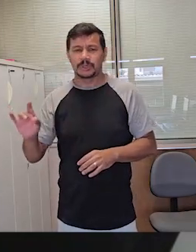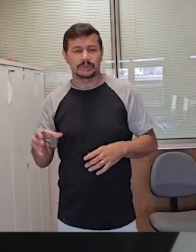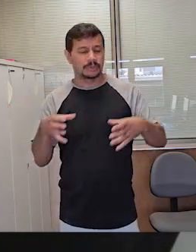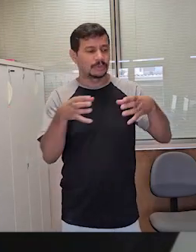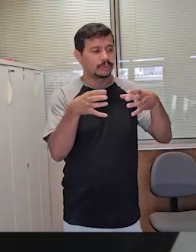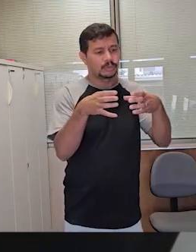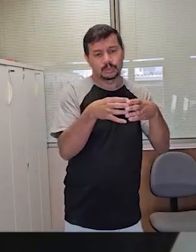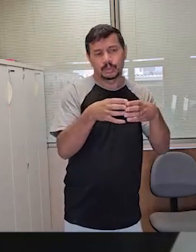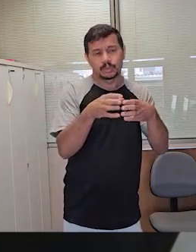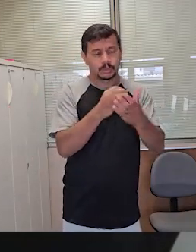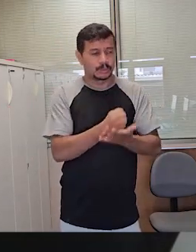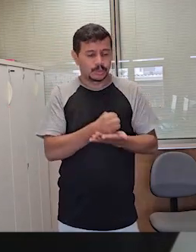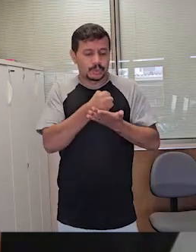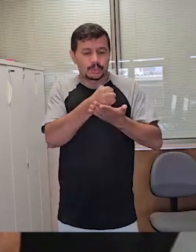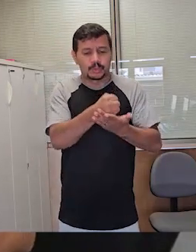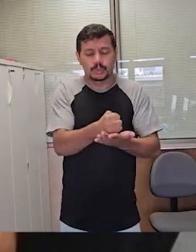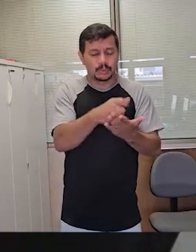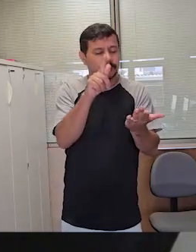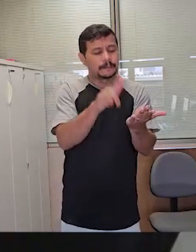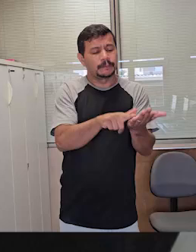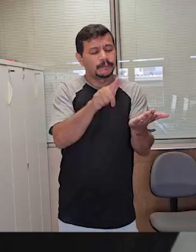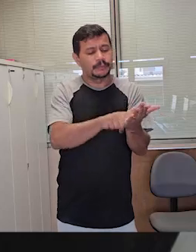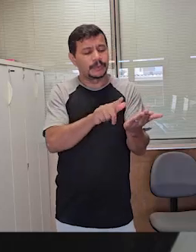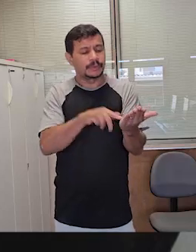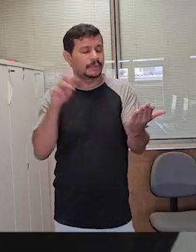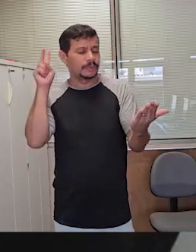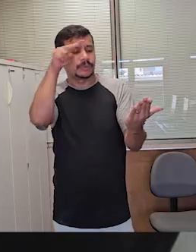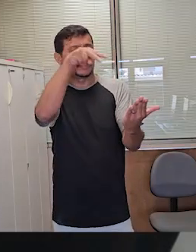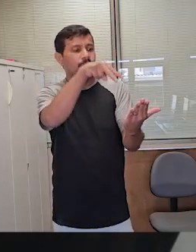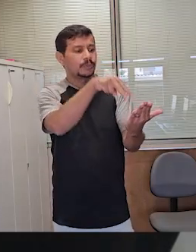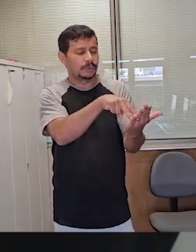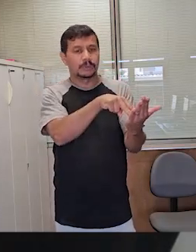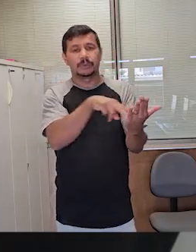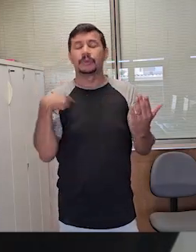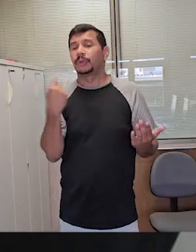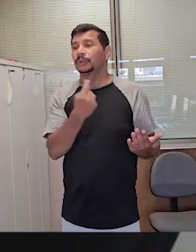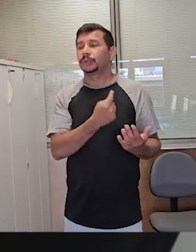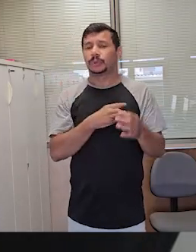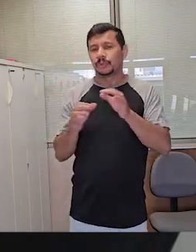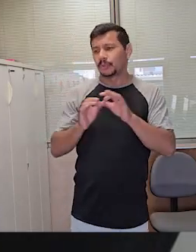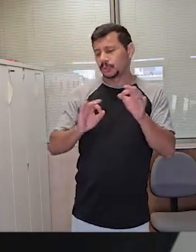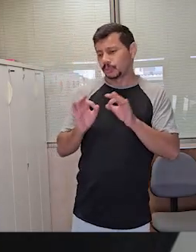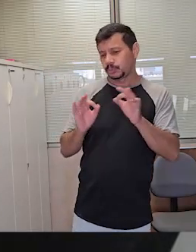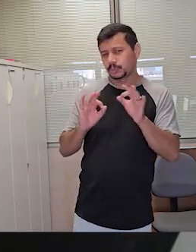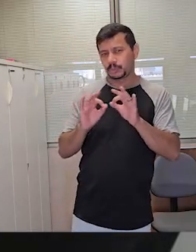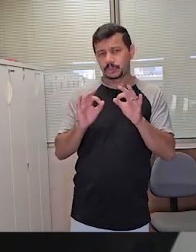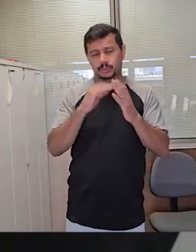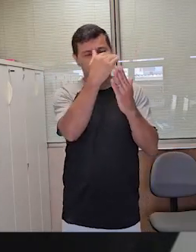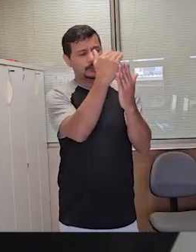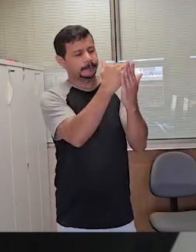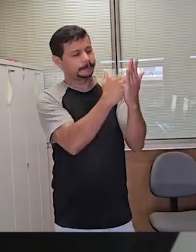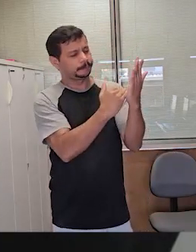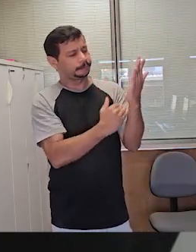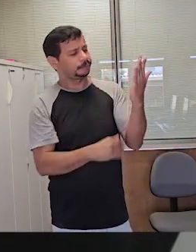levar a sua demanda. Mas quando a gente fecha os relatórios de conferência, basicamente as